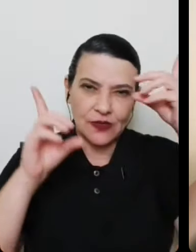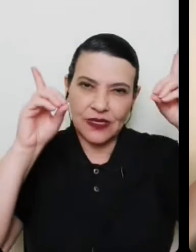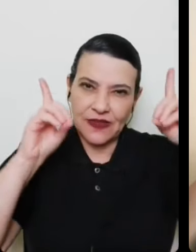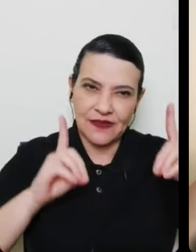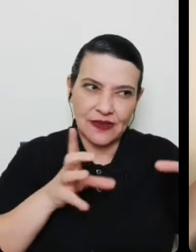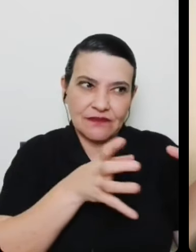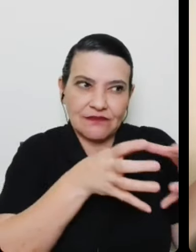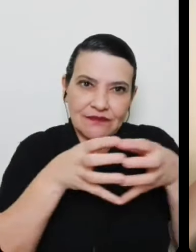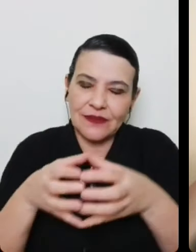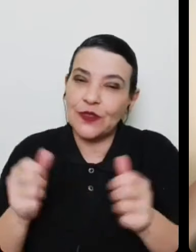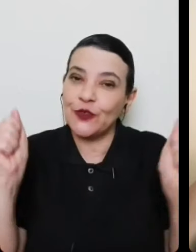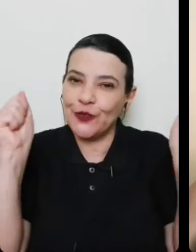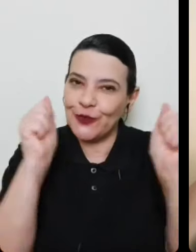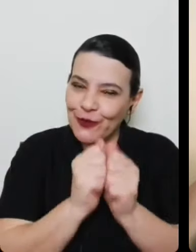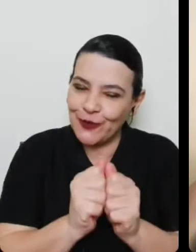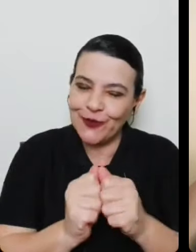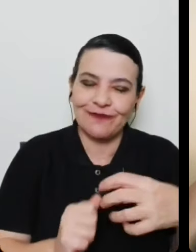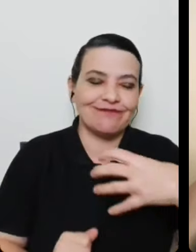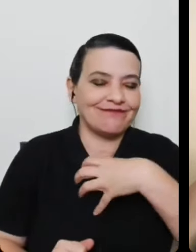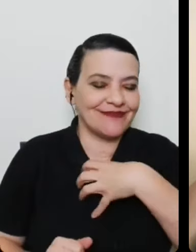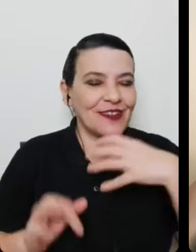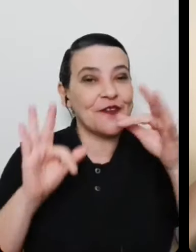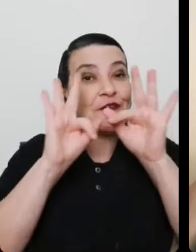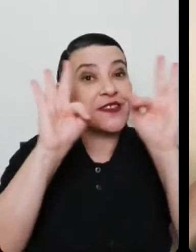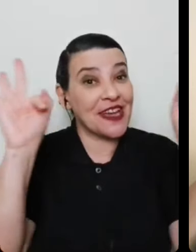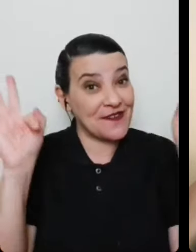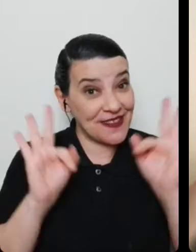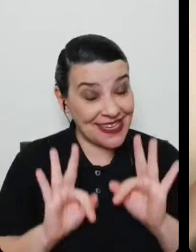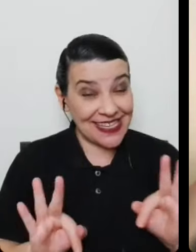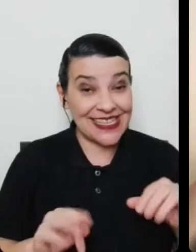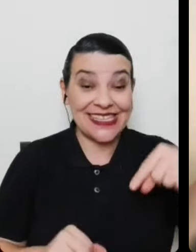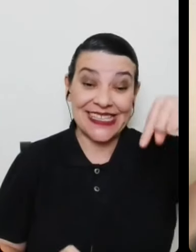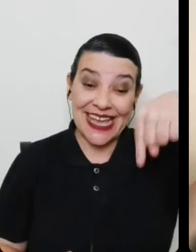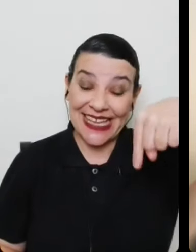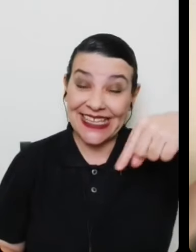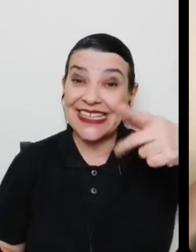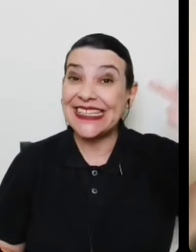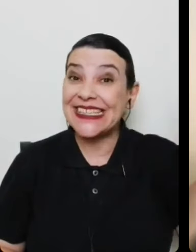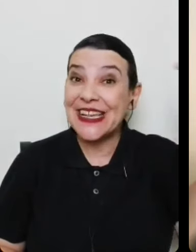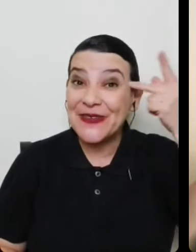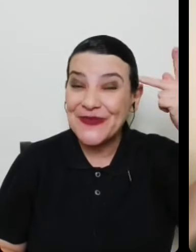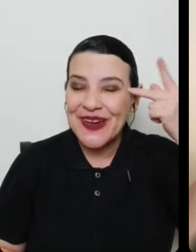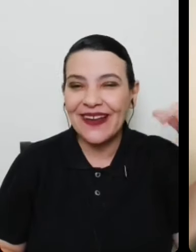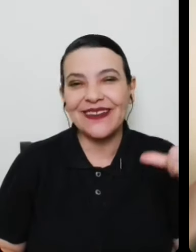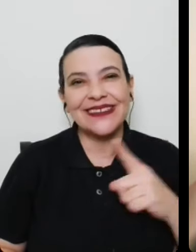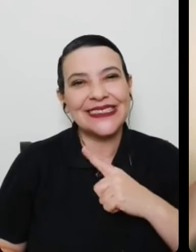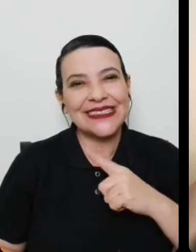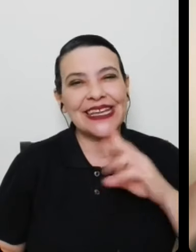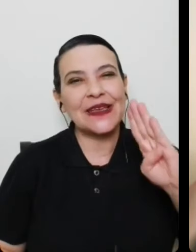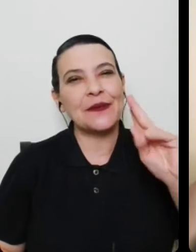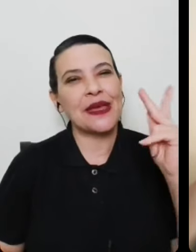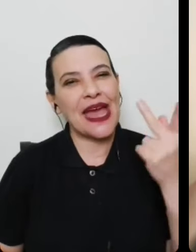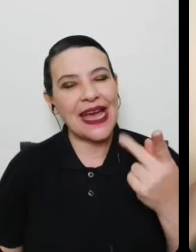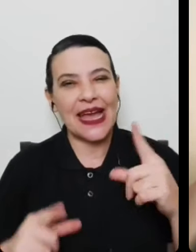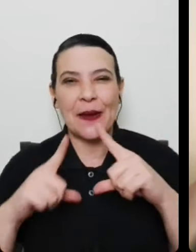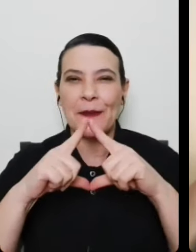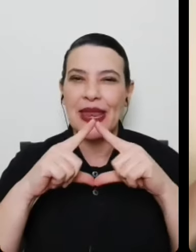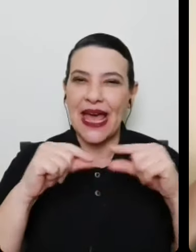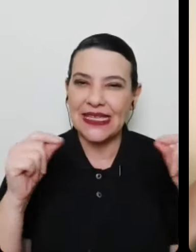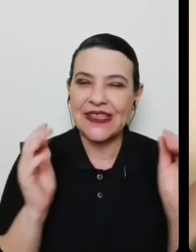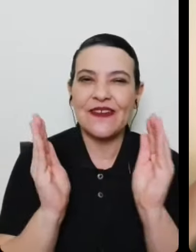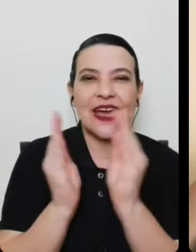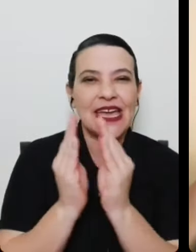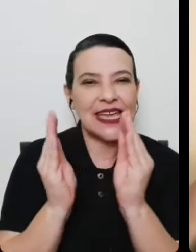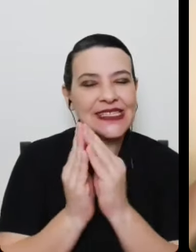espaços. Eu vou ficar feliz quando eu souber que em São Paulo tem, em Belo Horizonte, Brasília, em Recife,